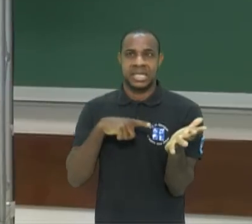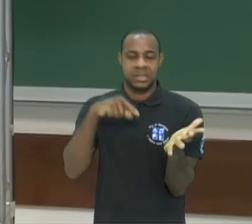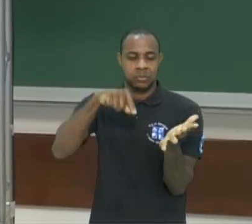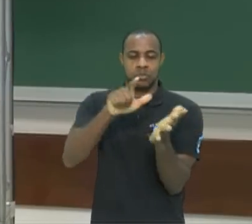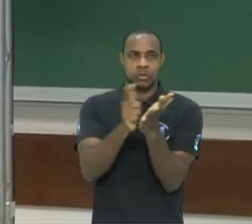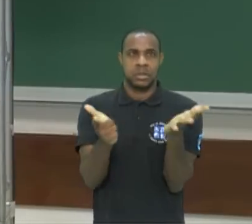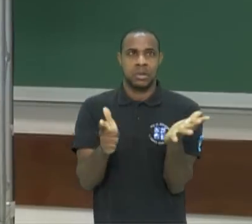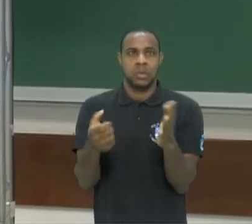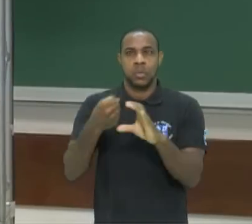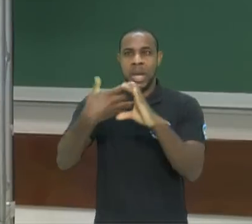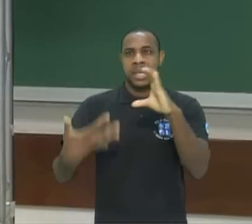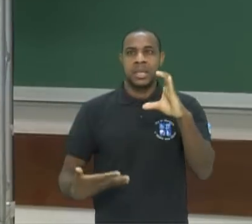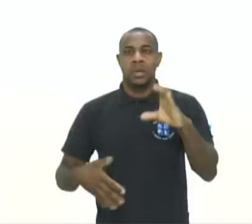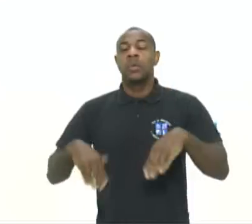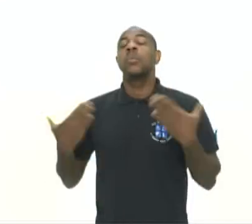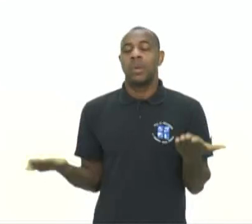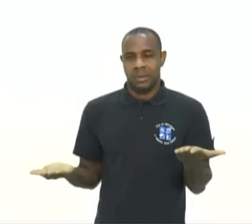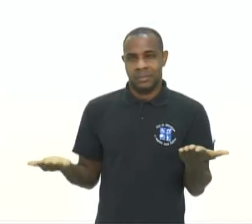jornal. Com vocês lá.